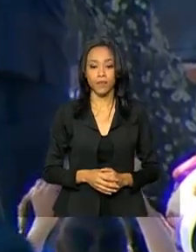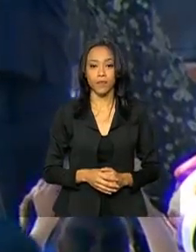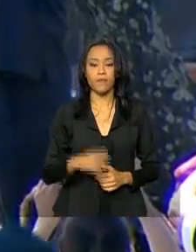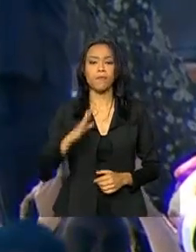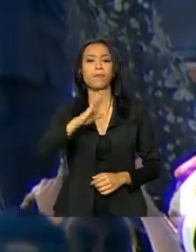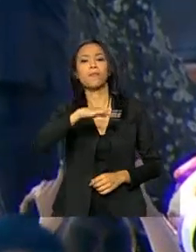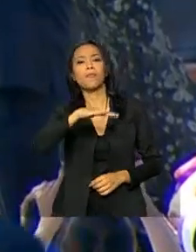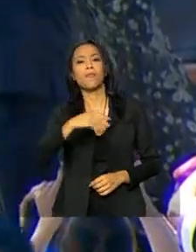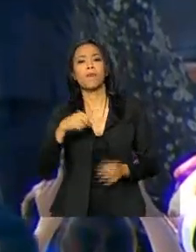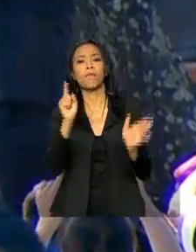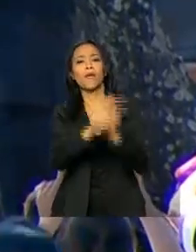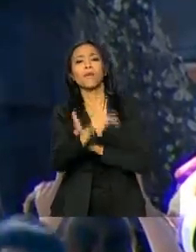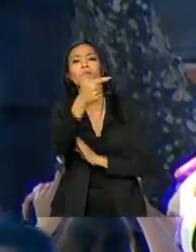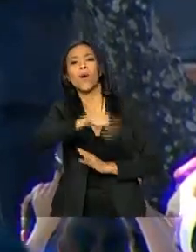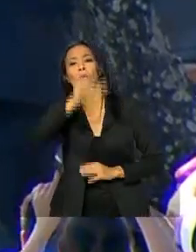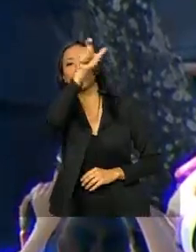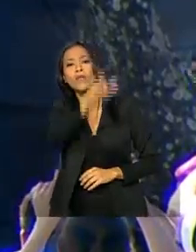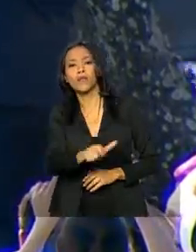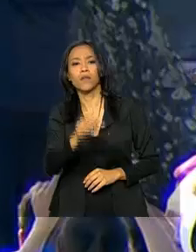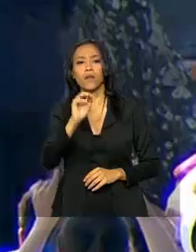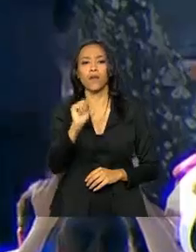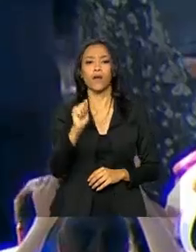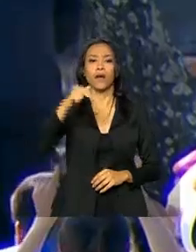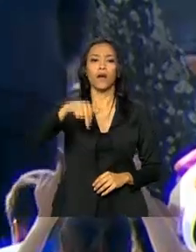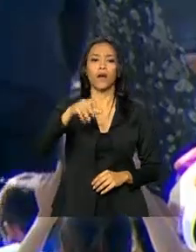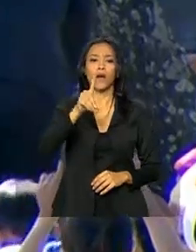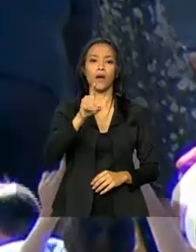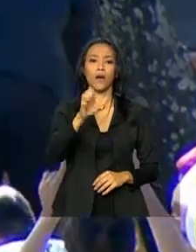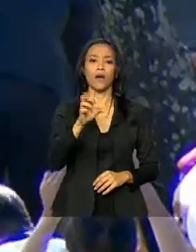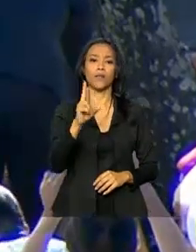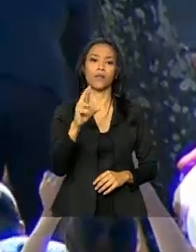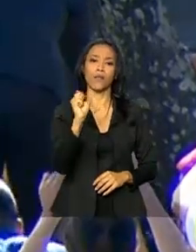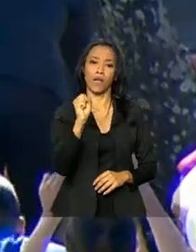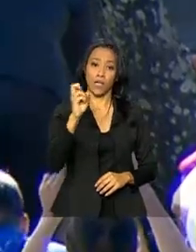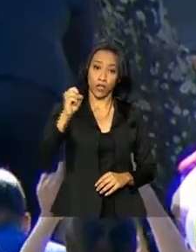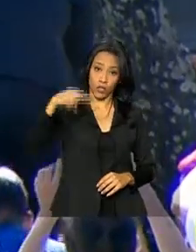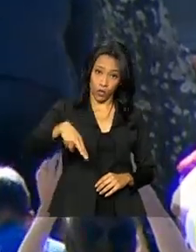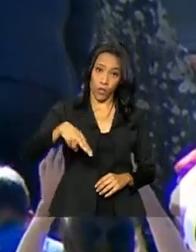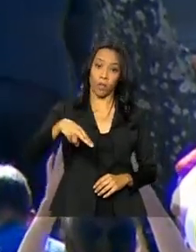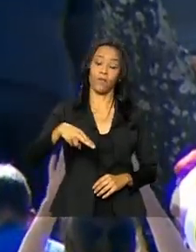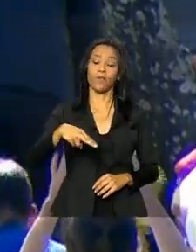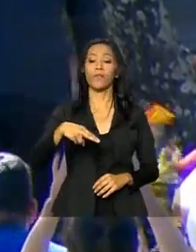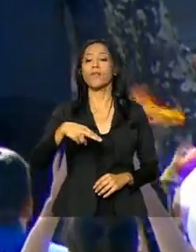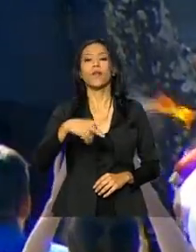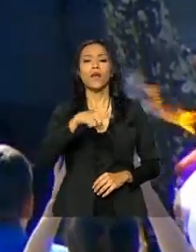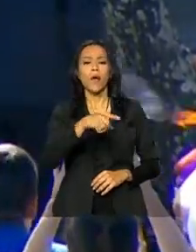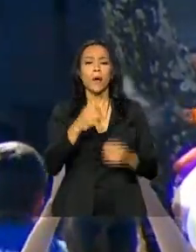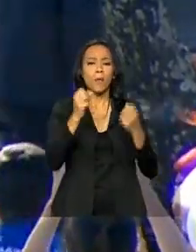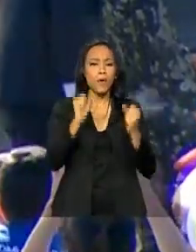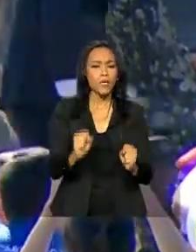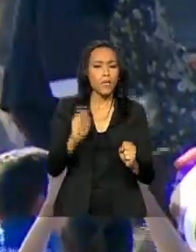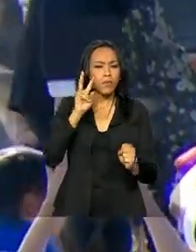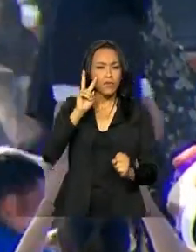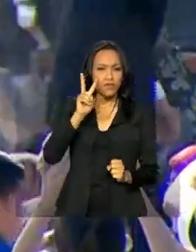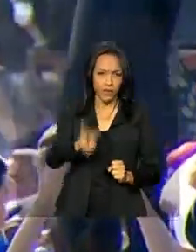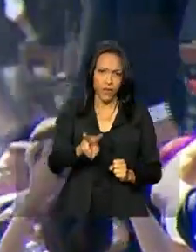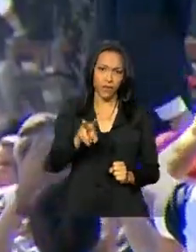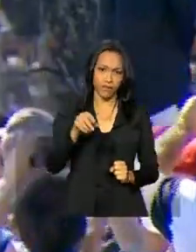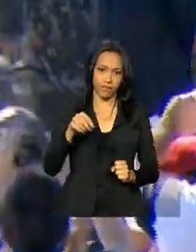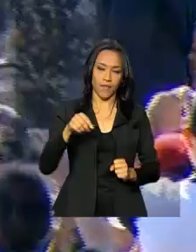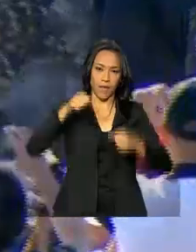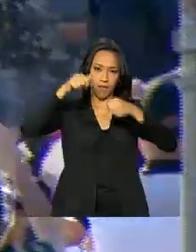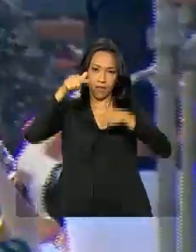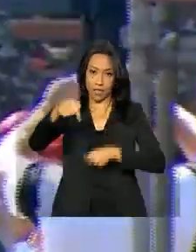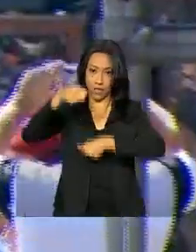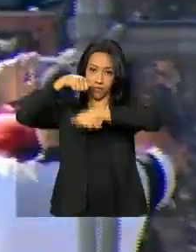Comandante Anderson. Nós podemos observar lá no desfile aqui de Brasília, né? Tinha